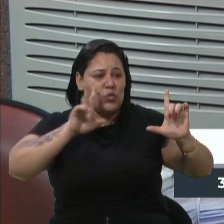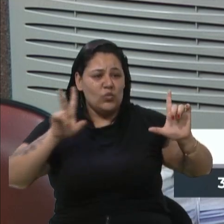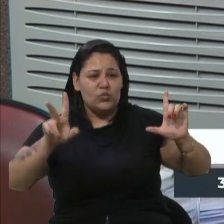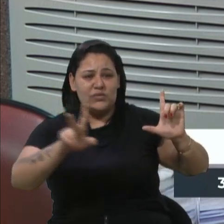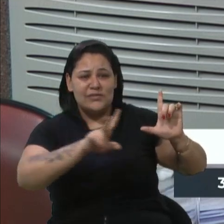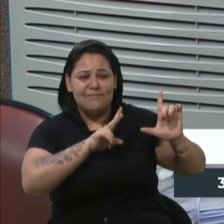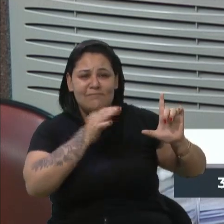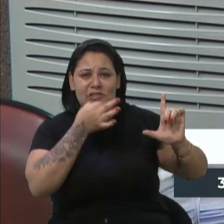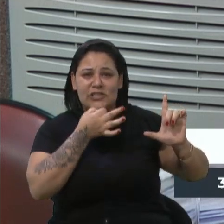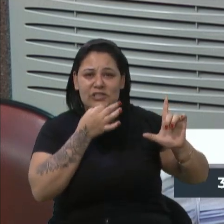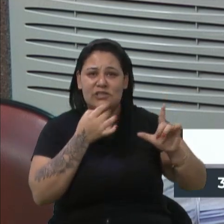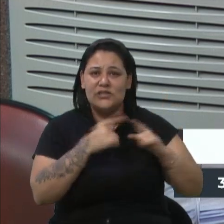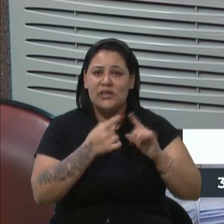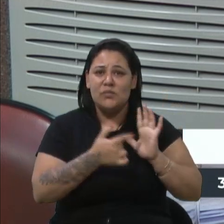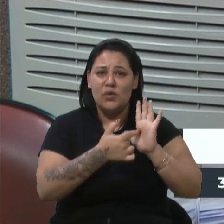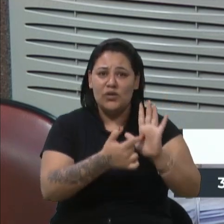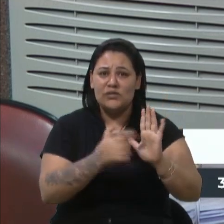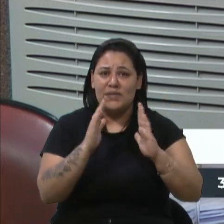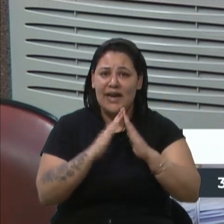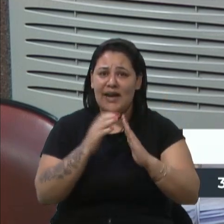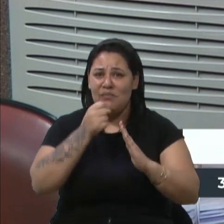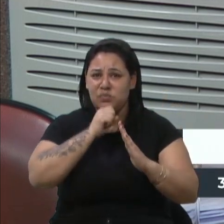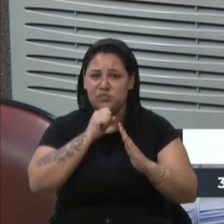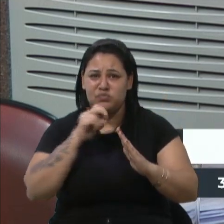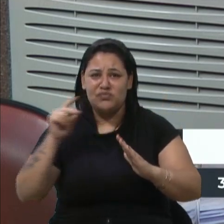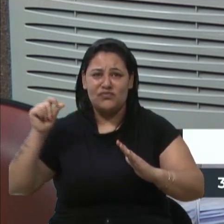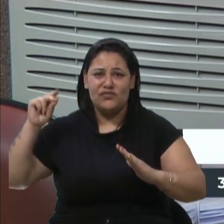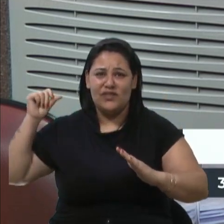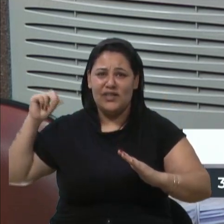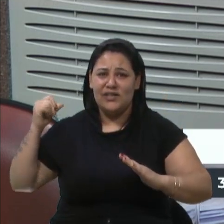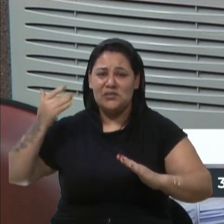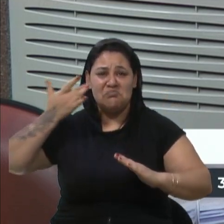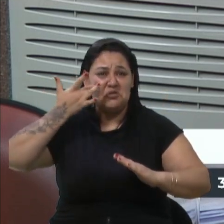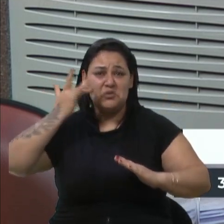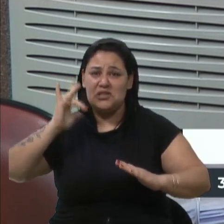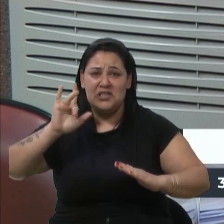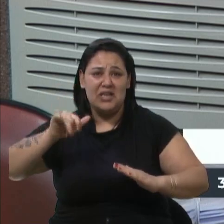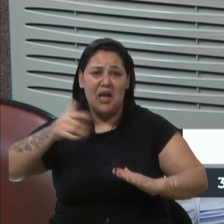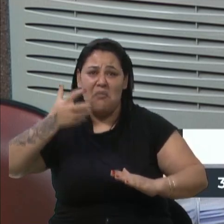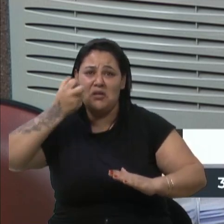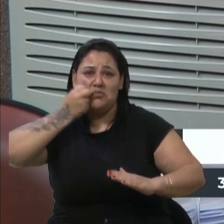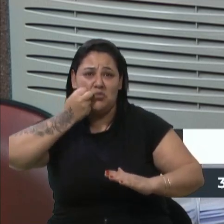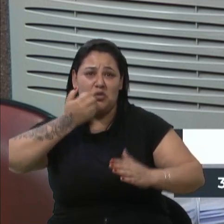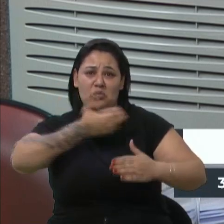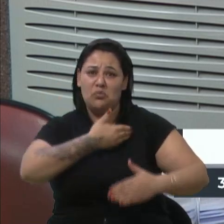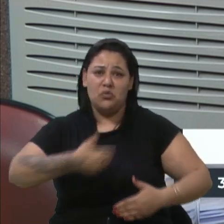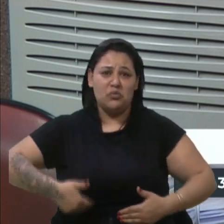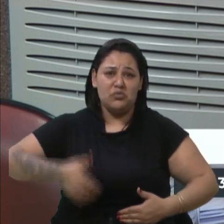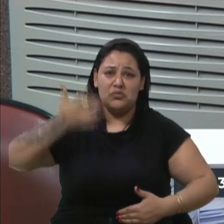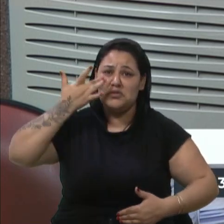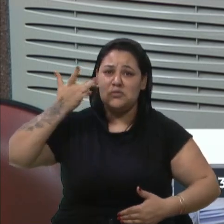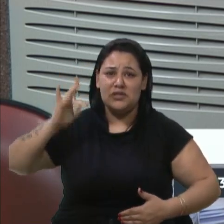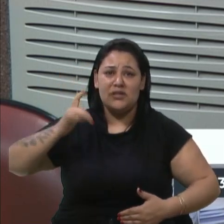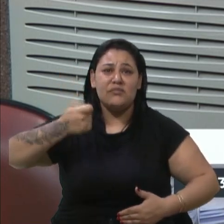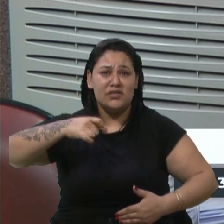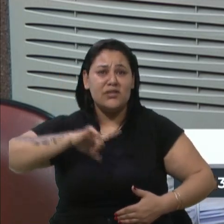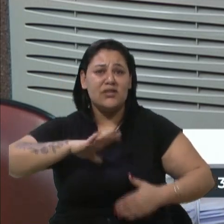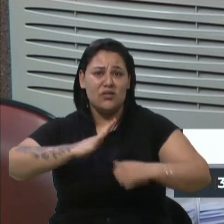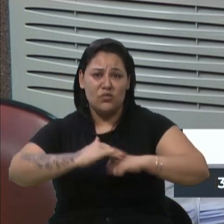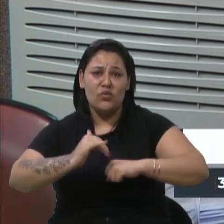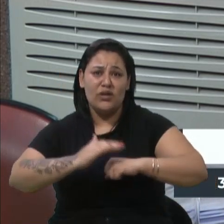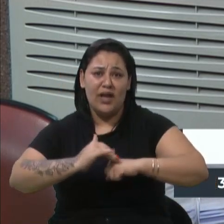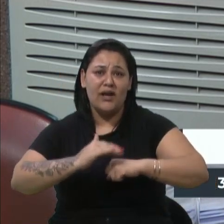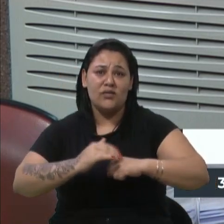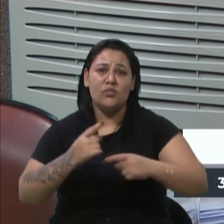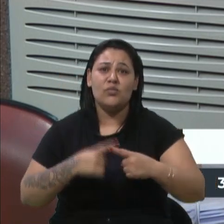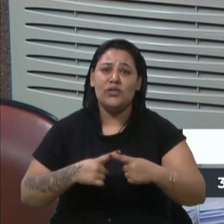está em processo de patrimônio público. Exatamente, está. Então, assim, tem que ter um zelo, tem que ter um cuidado. No momento